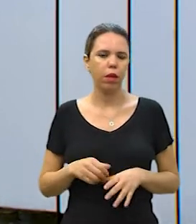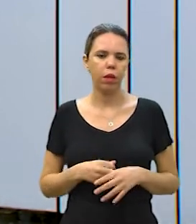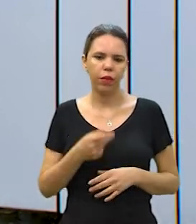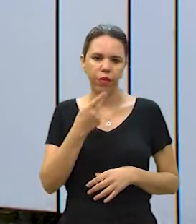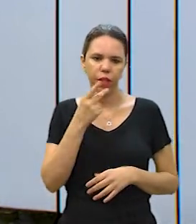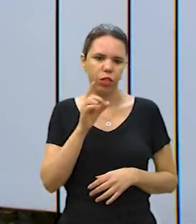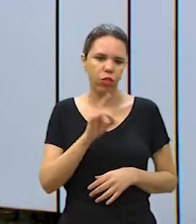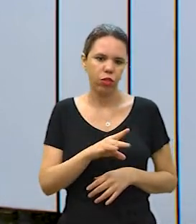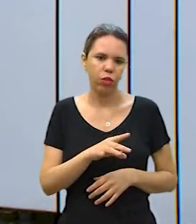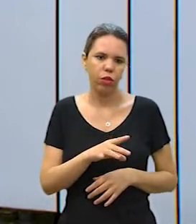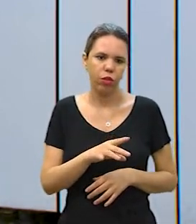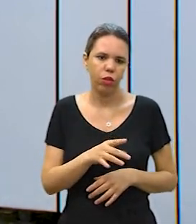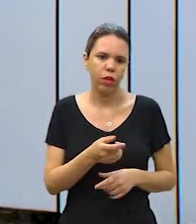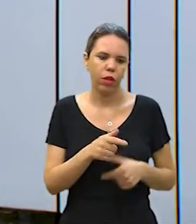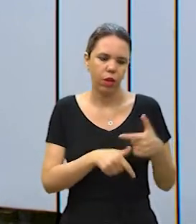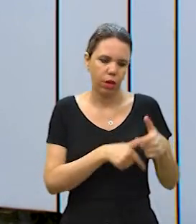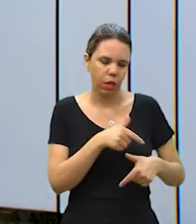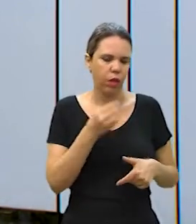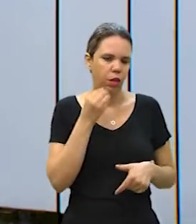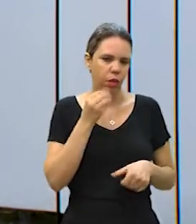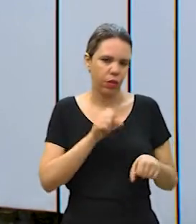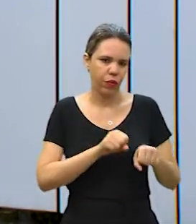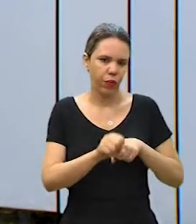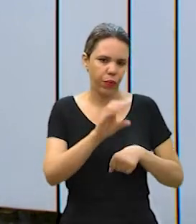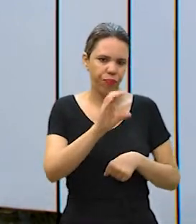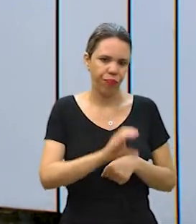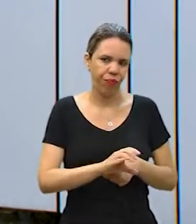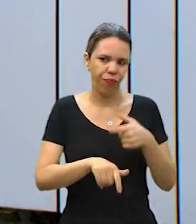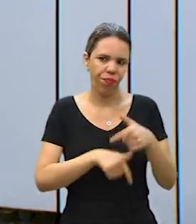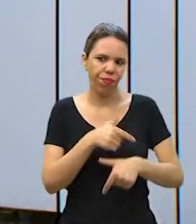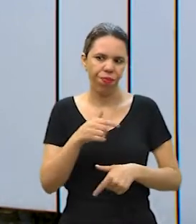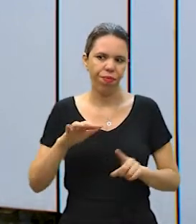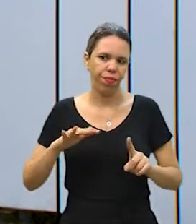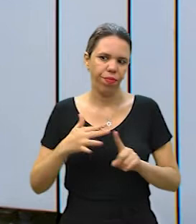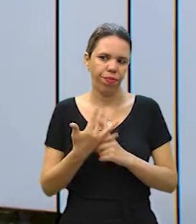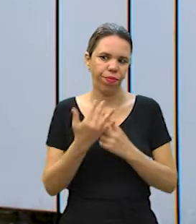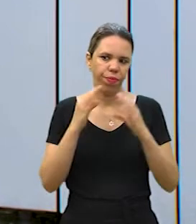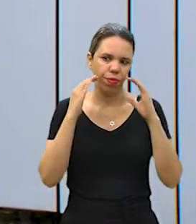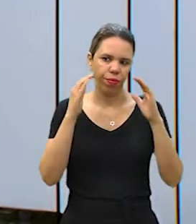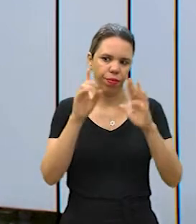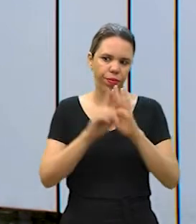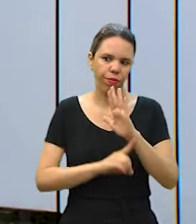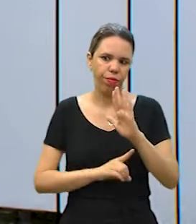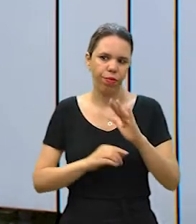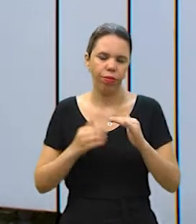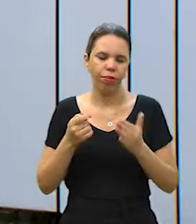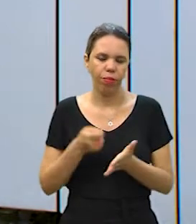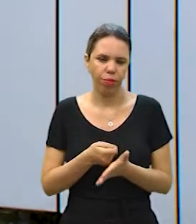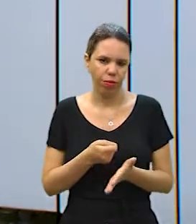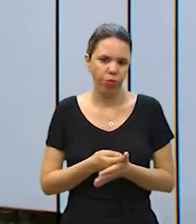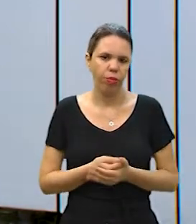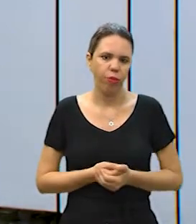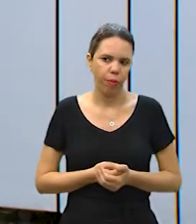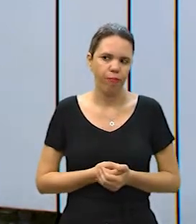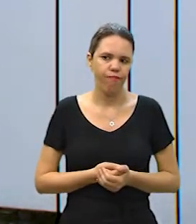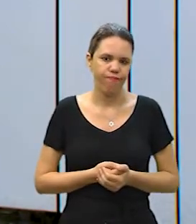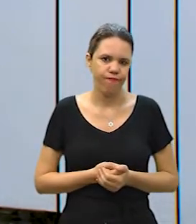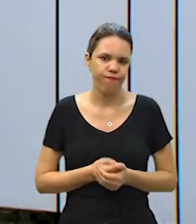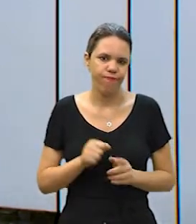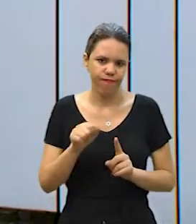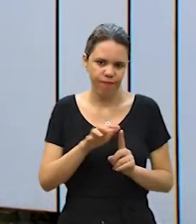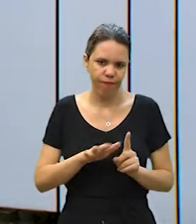só para mercado de trabalho, ela forma um cidadão para exercer uma cidadania plena de direitos e deveres, né? Eu acho que quando a